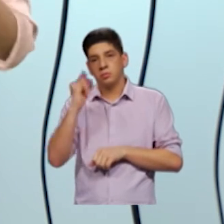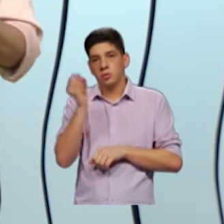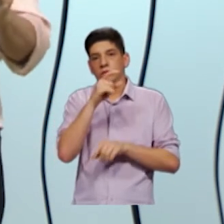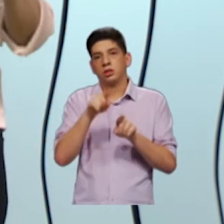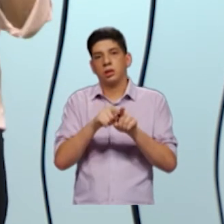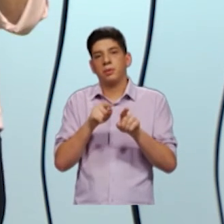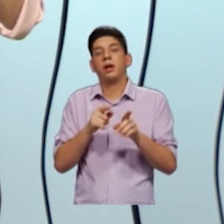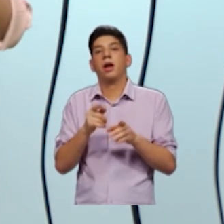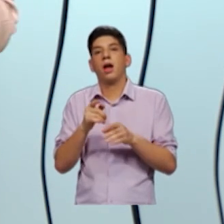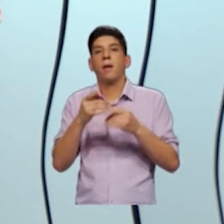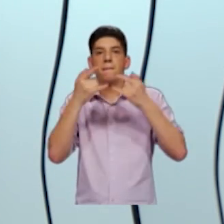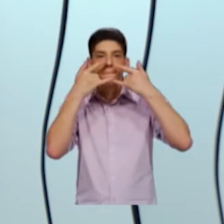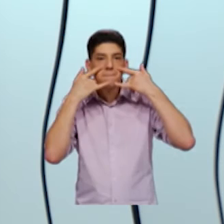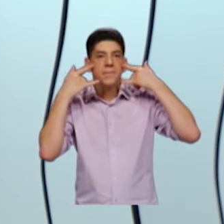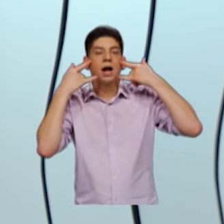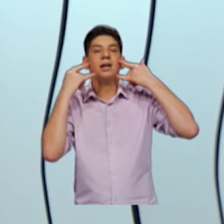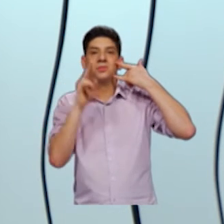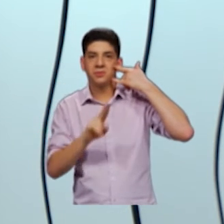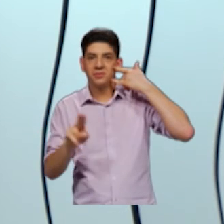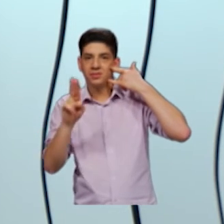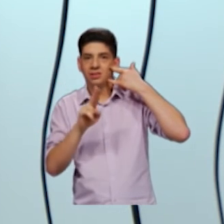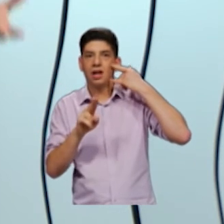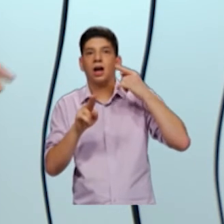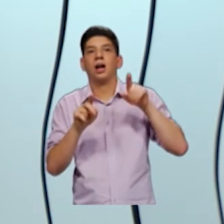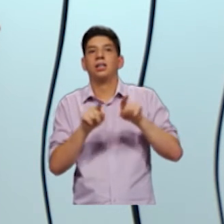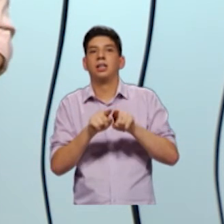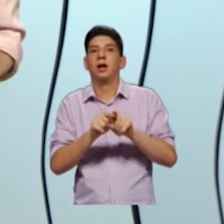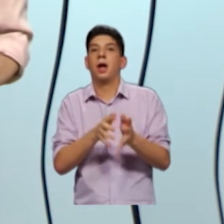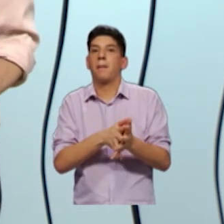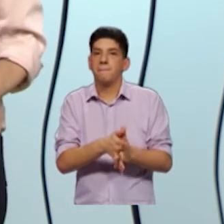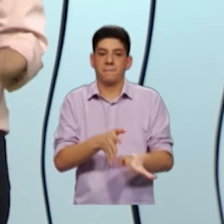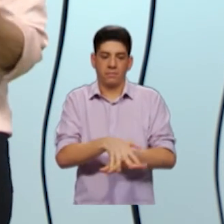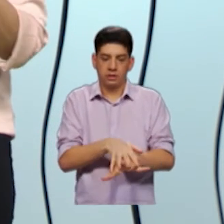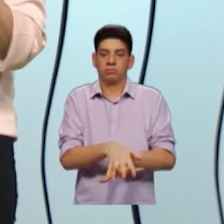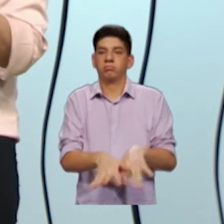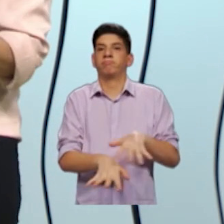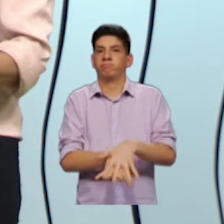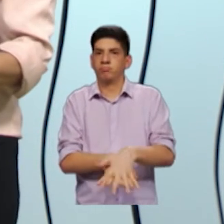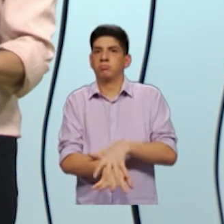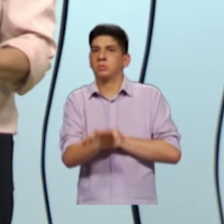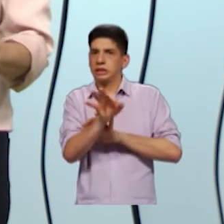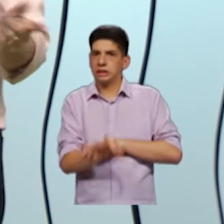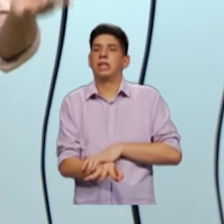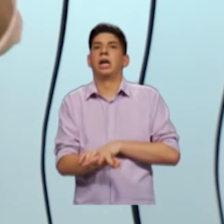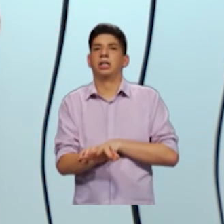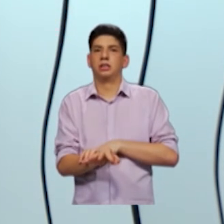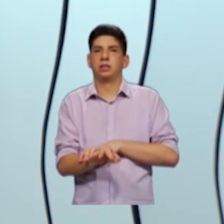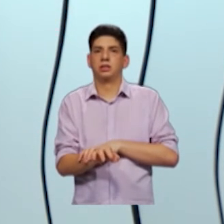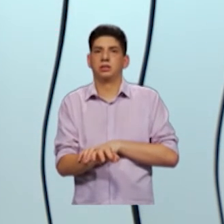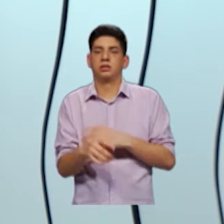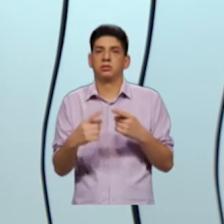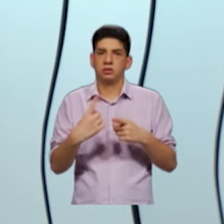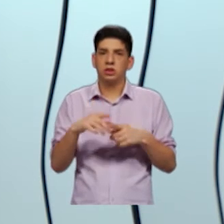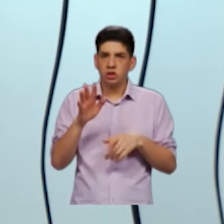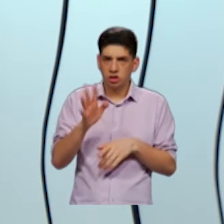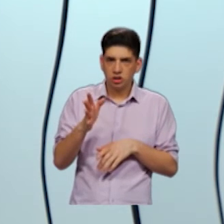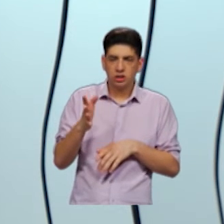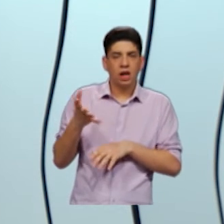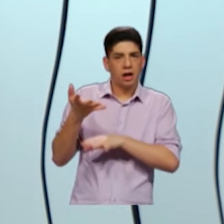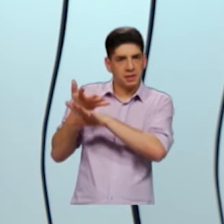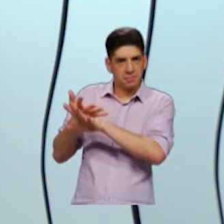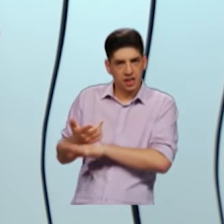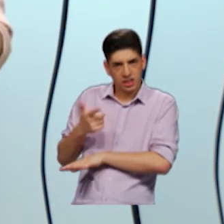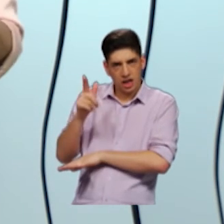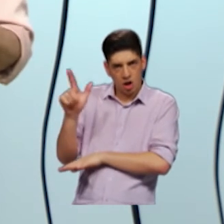a máscara, vale usar aí a lavagem bem intensa das mãos, porque você já ouviu aí em outras aulas,